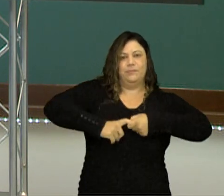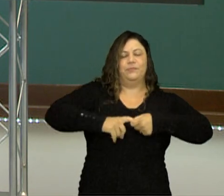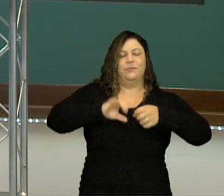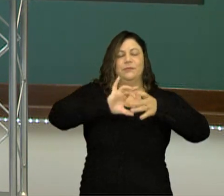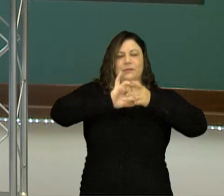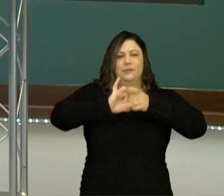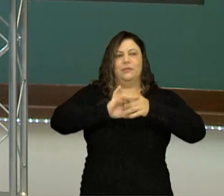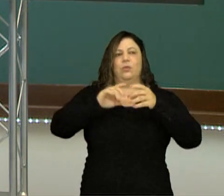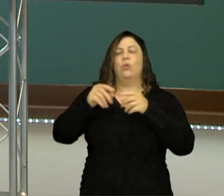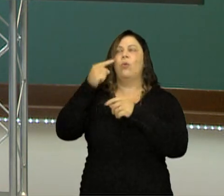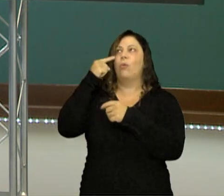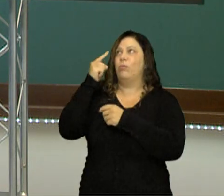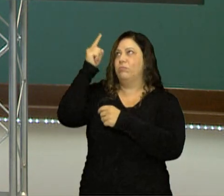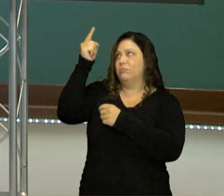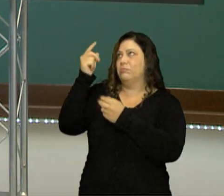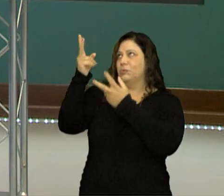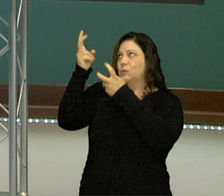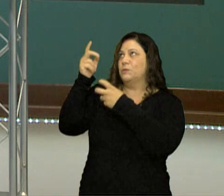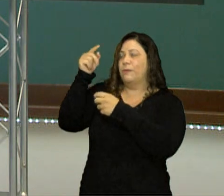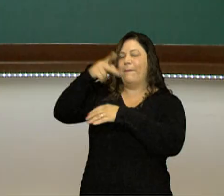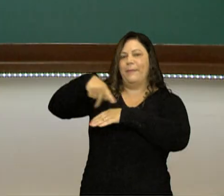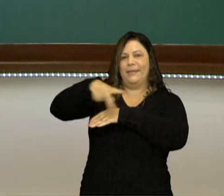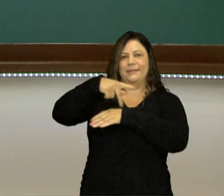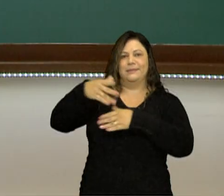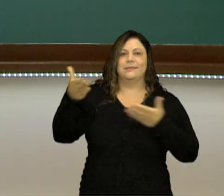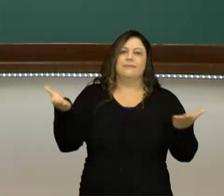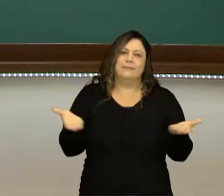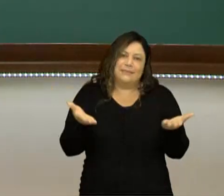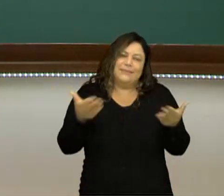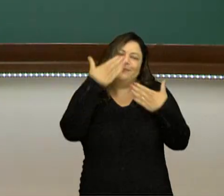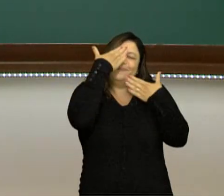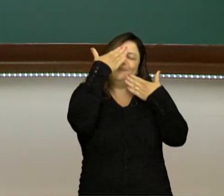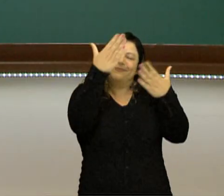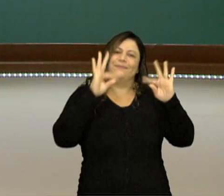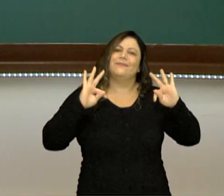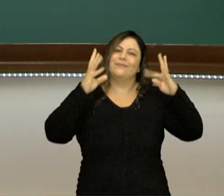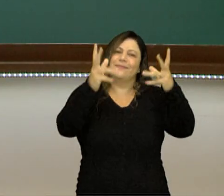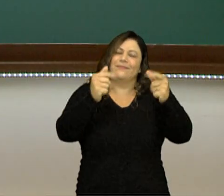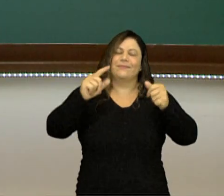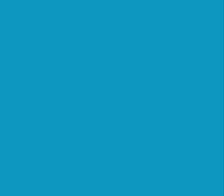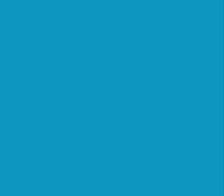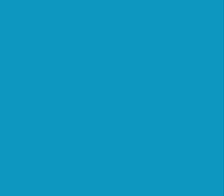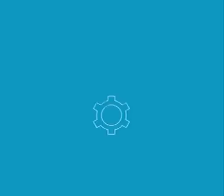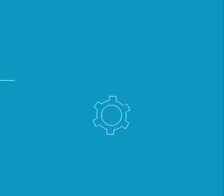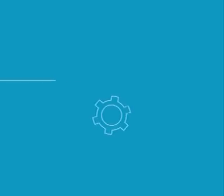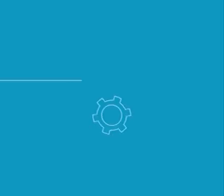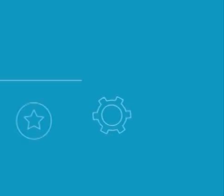Berlim e Tóquio. Então, agradeço a todos vocês. Até a próxima aula, gente.